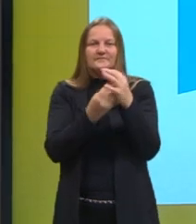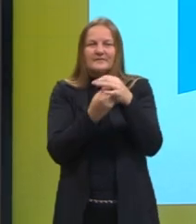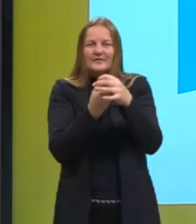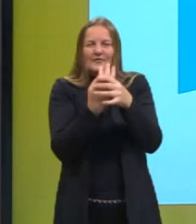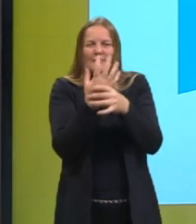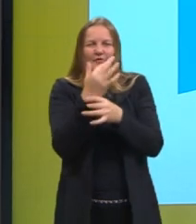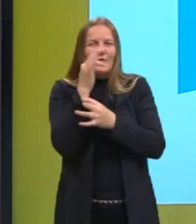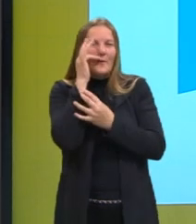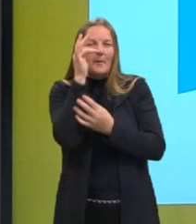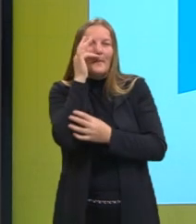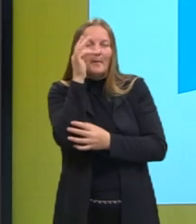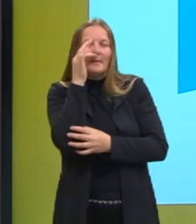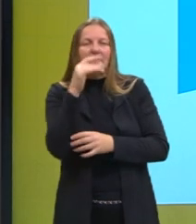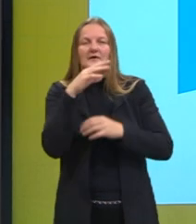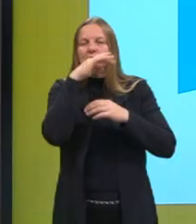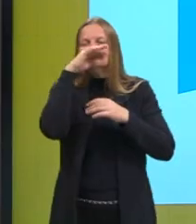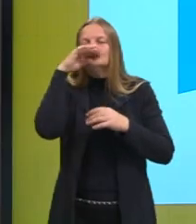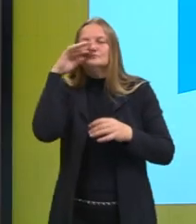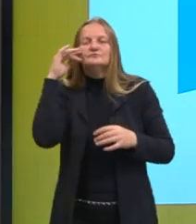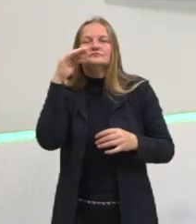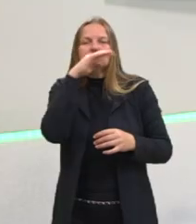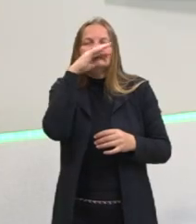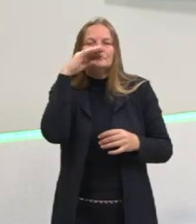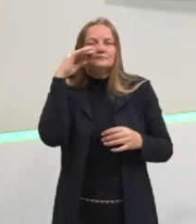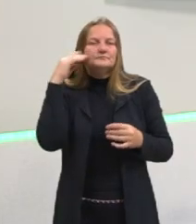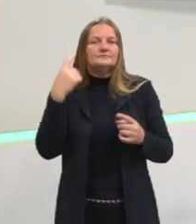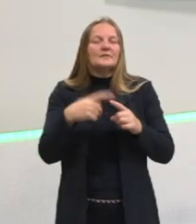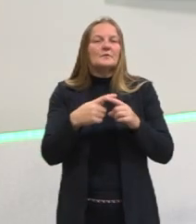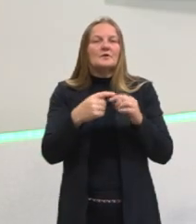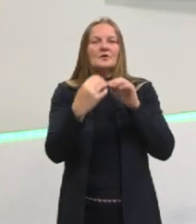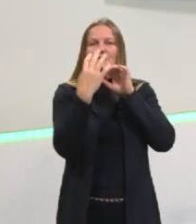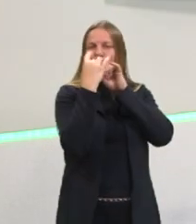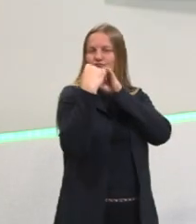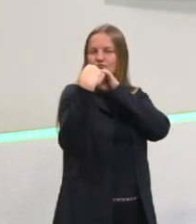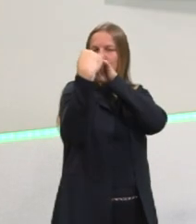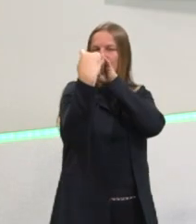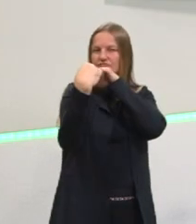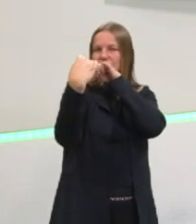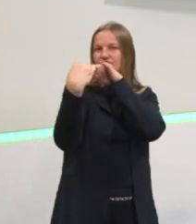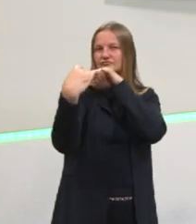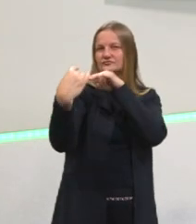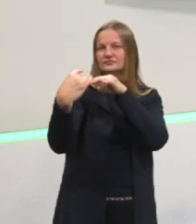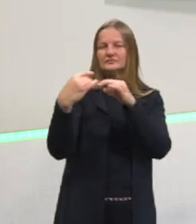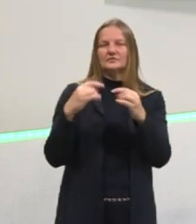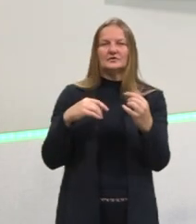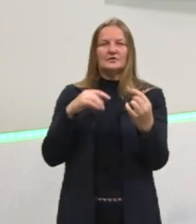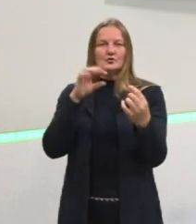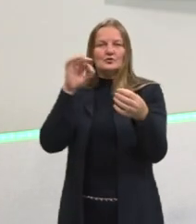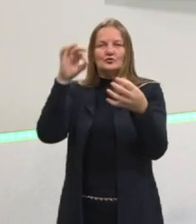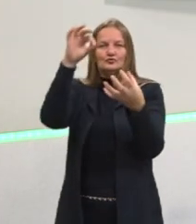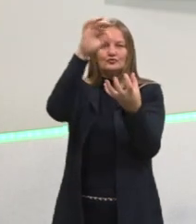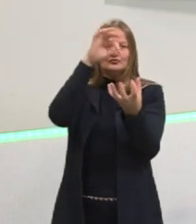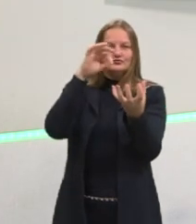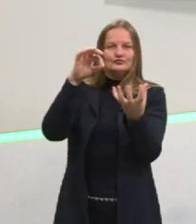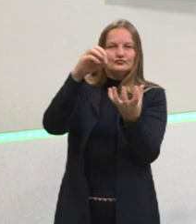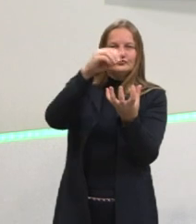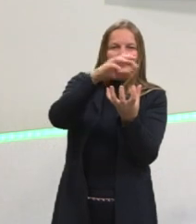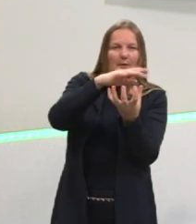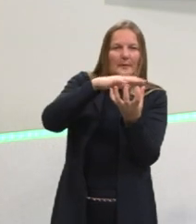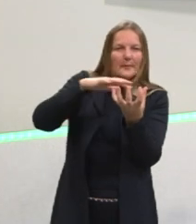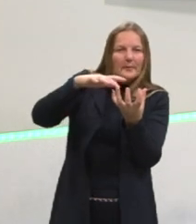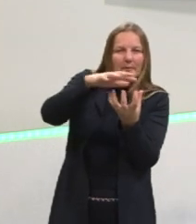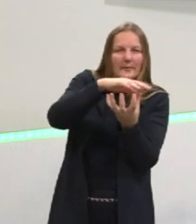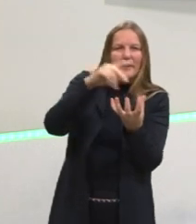Flores ela vai usar o cheiros aromas para atrair os polinizadores os polinizadores pegar o